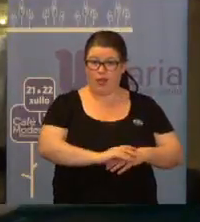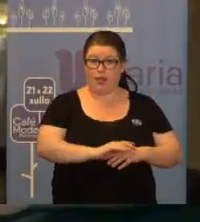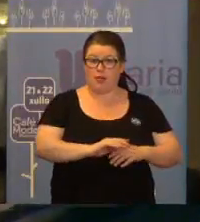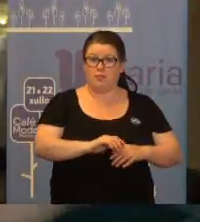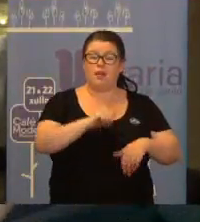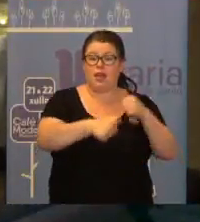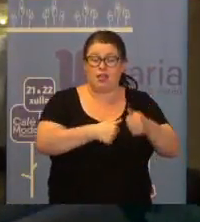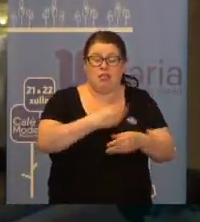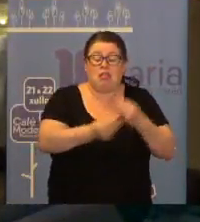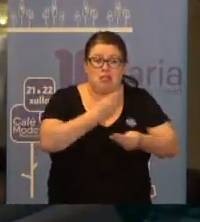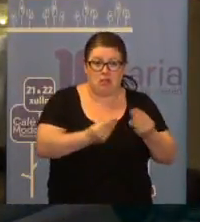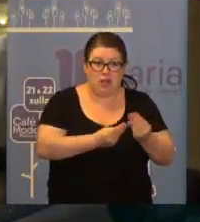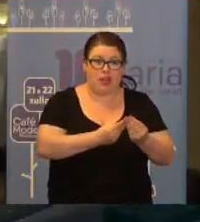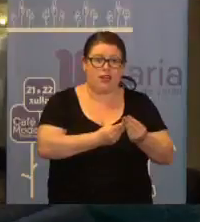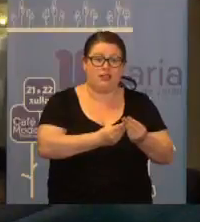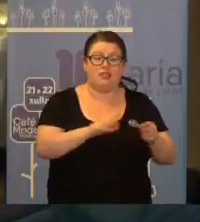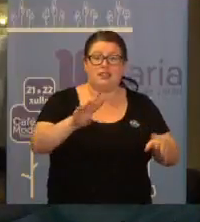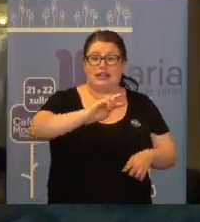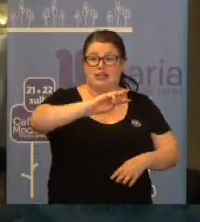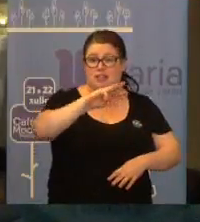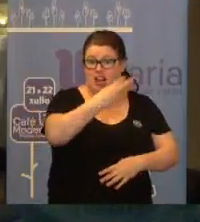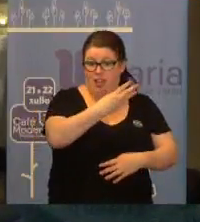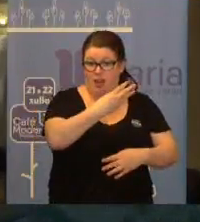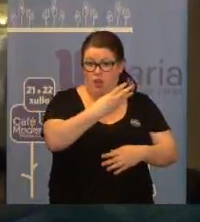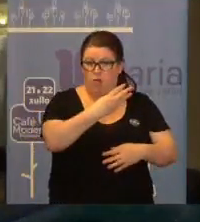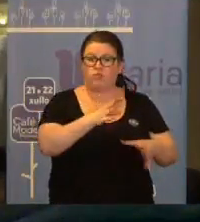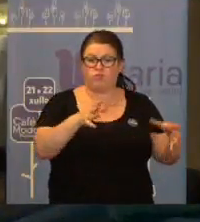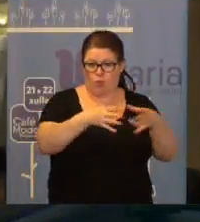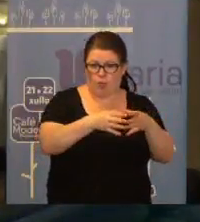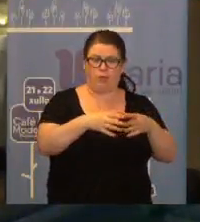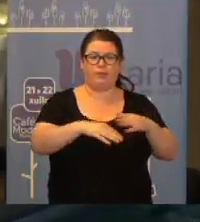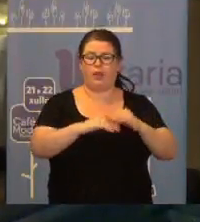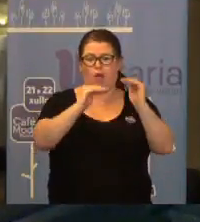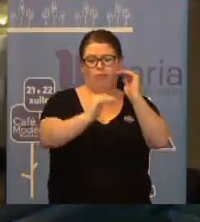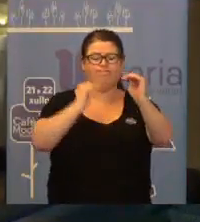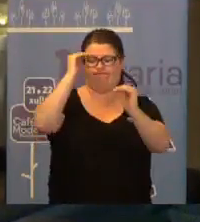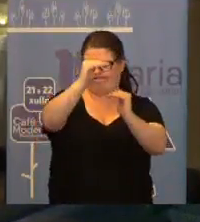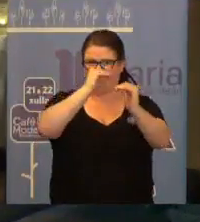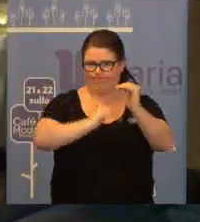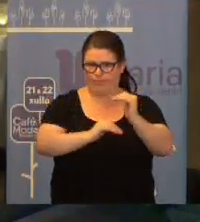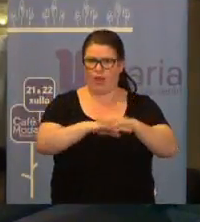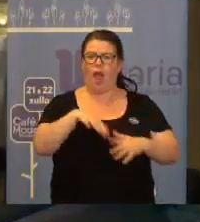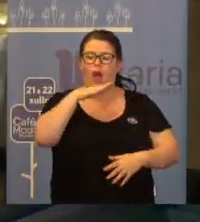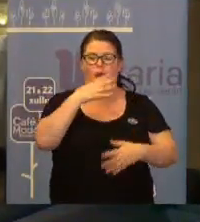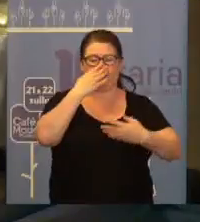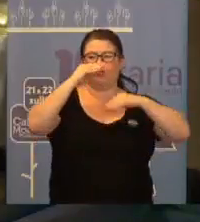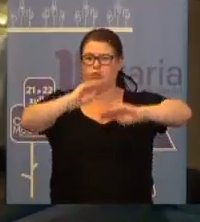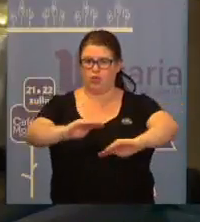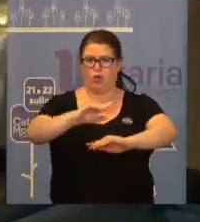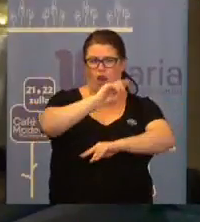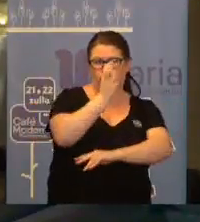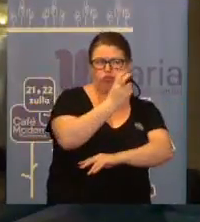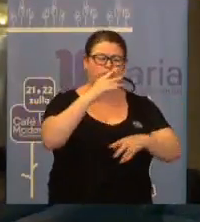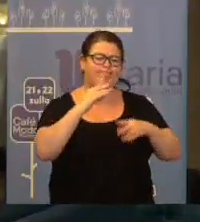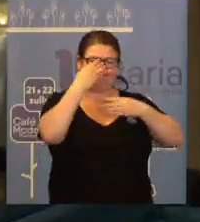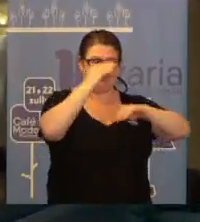eixo fundamental, que é o eixo democrático, non? Os de abaixo contra os de arriba, non? Este terceiro eixo non é que sustituya os outros, eu non creo